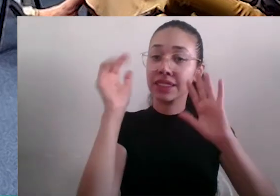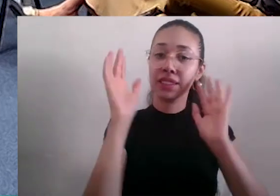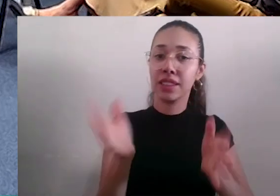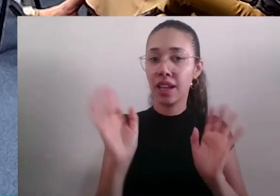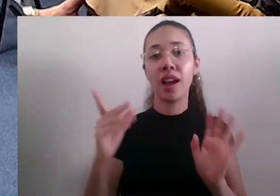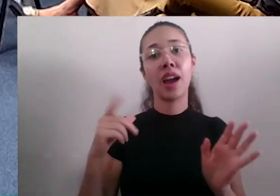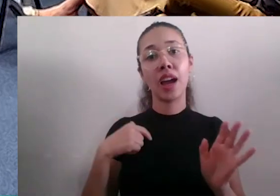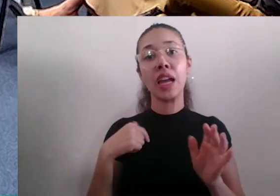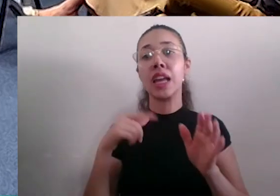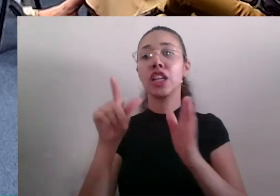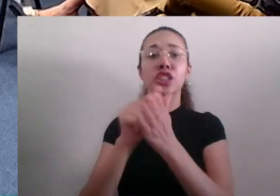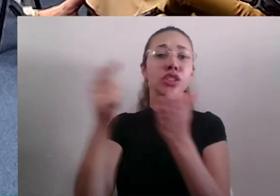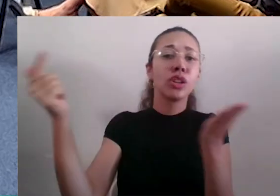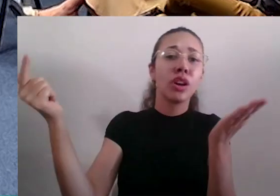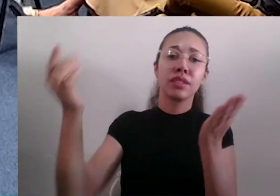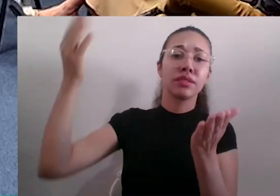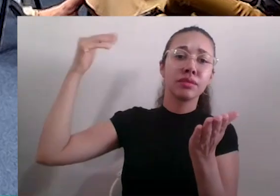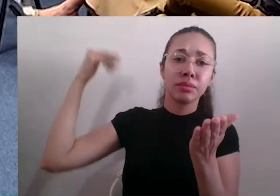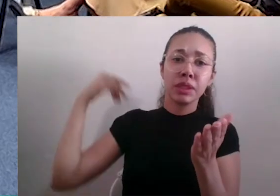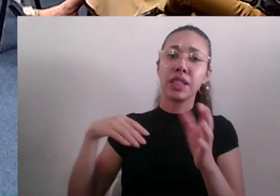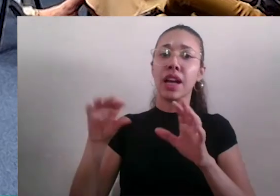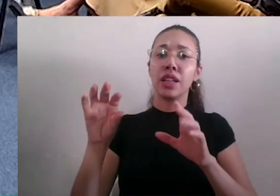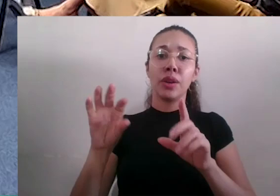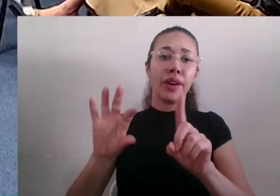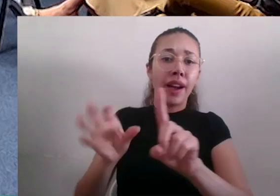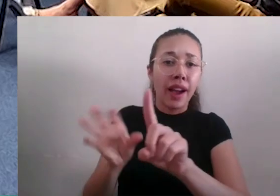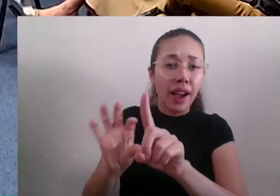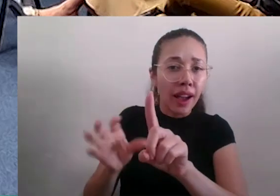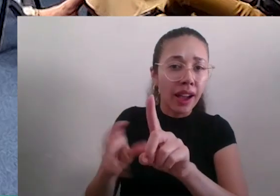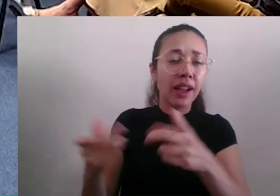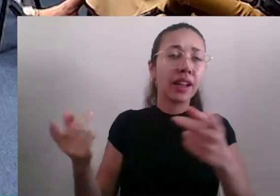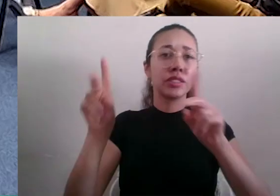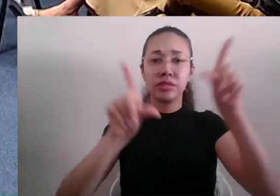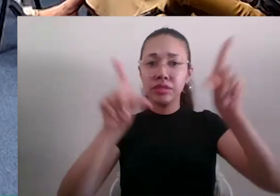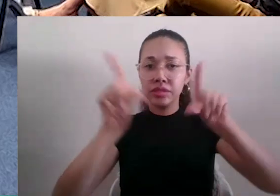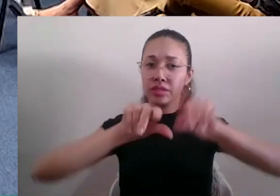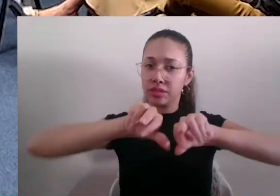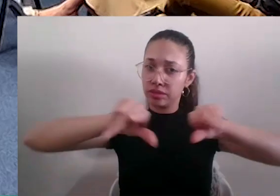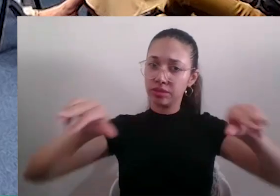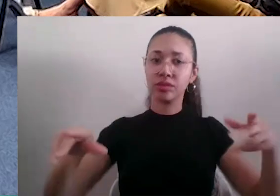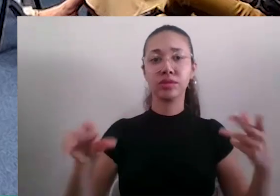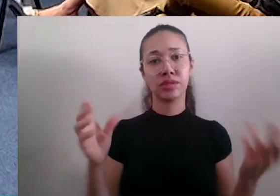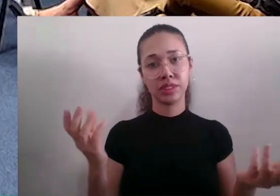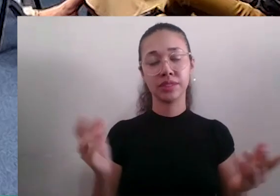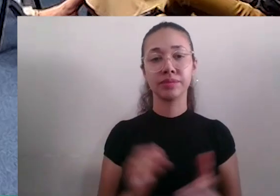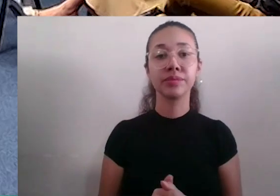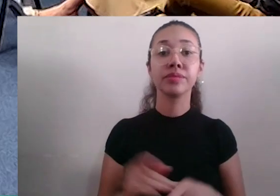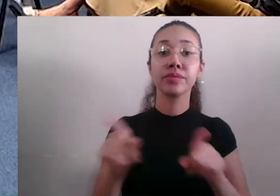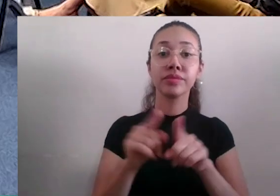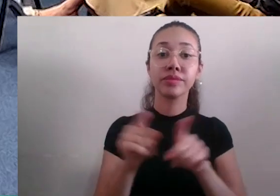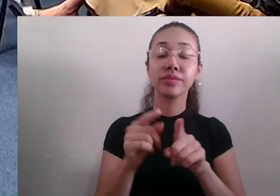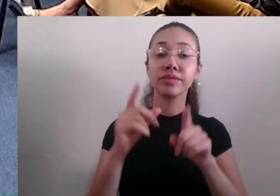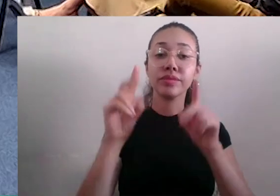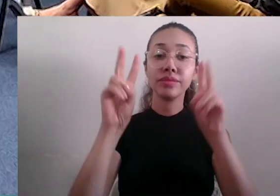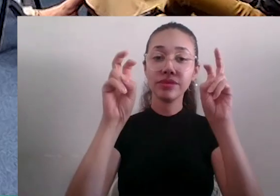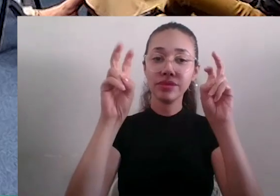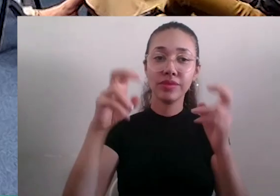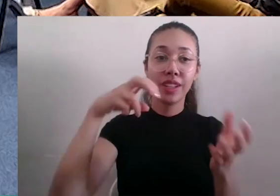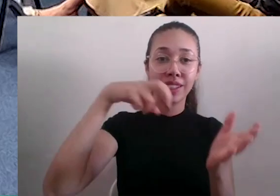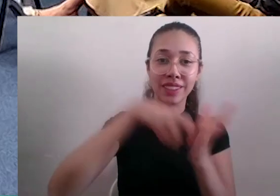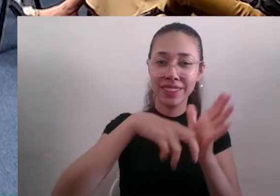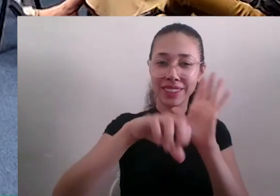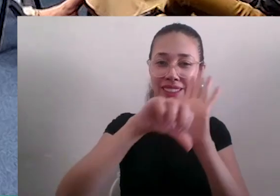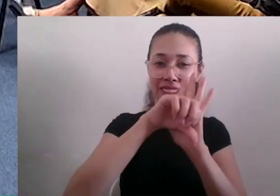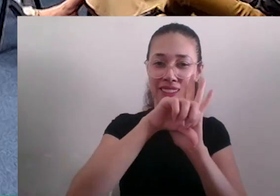rádios e televisões e tal para falar disso eh no caso do Crime e Castigo a gente teve a anuência das pessoas que foram falar com a gente porque foram pessoas que